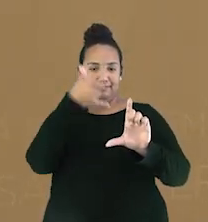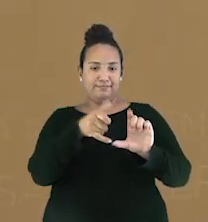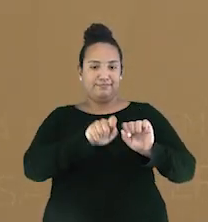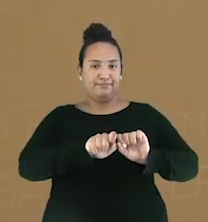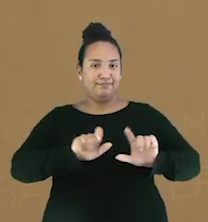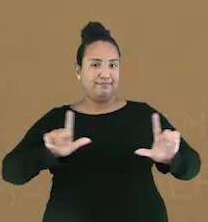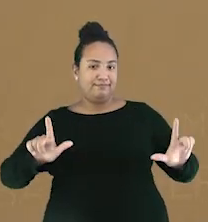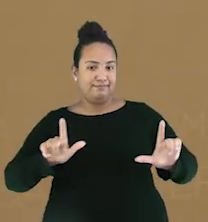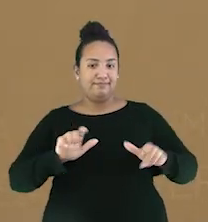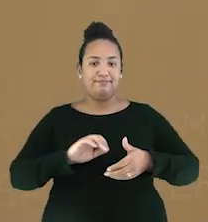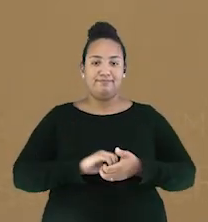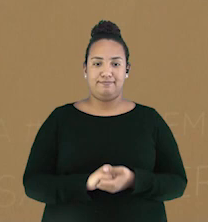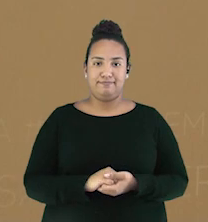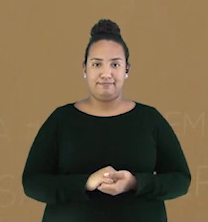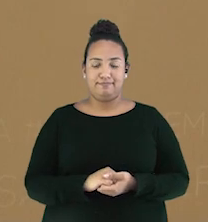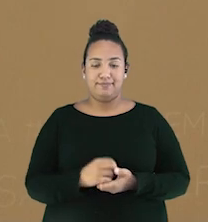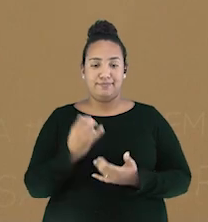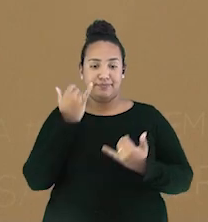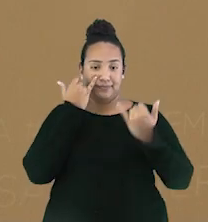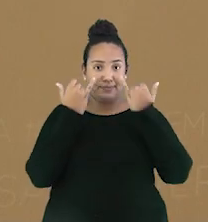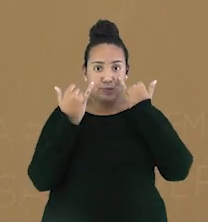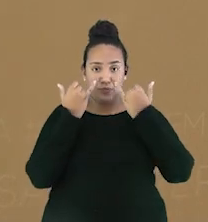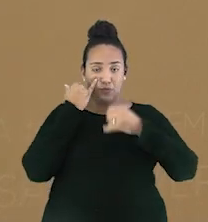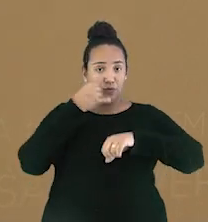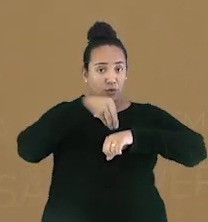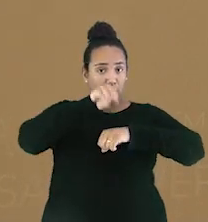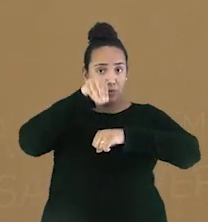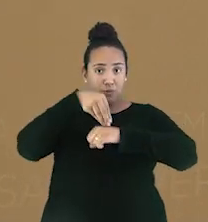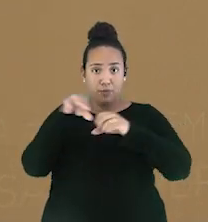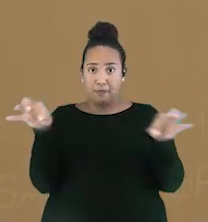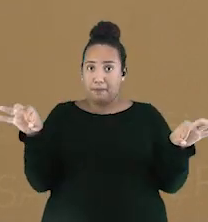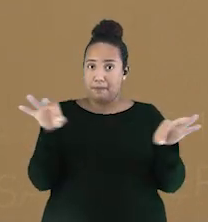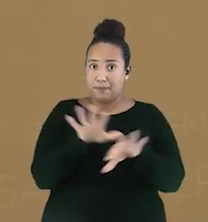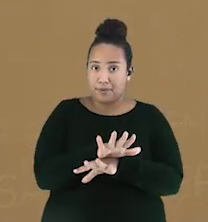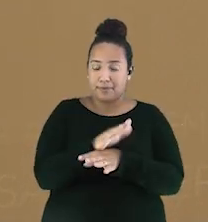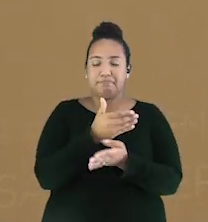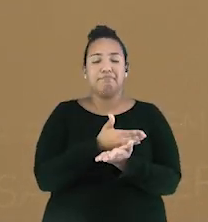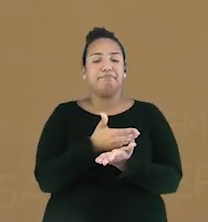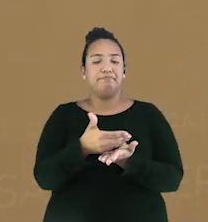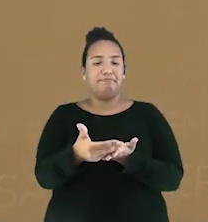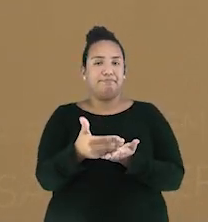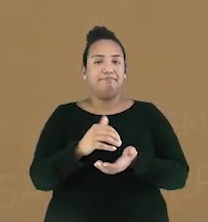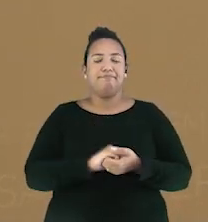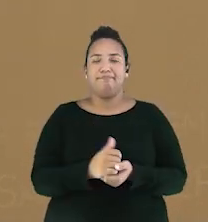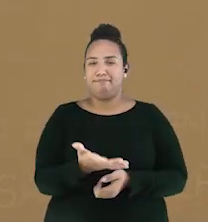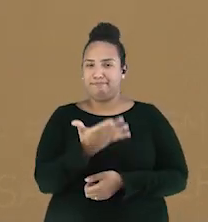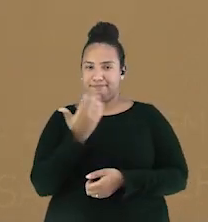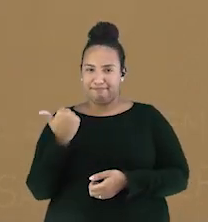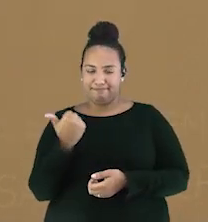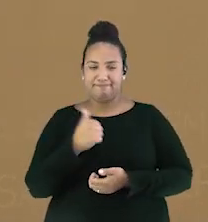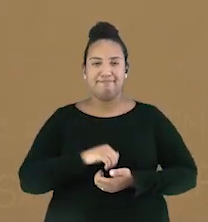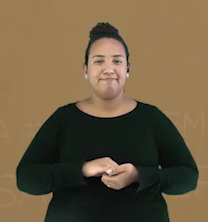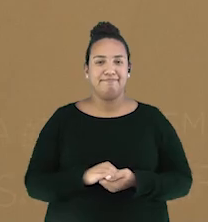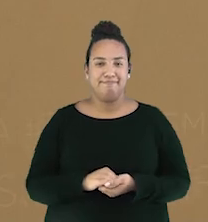tela. Agora que já passei todas as informações, vamos começar? Venha